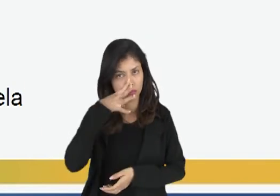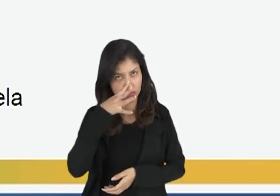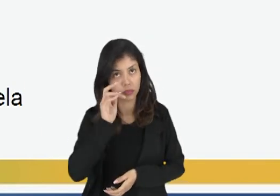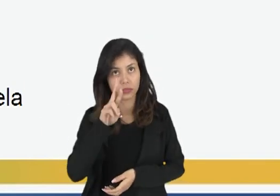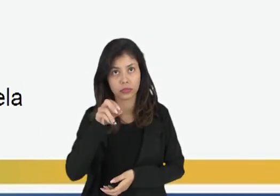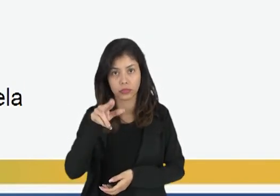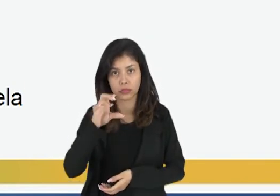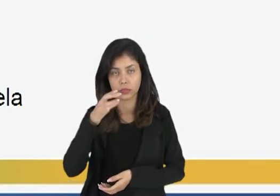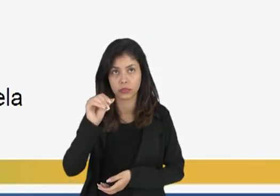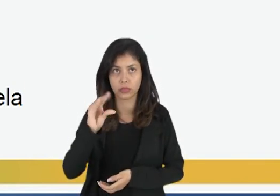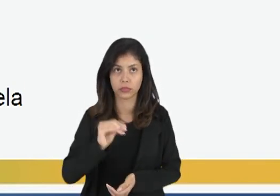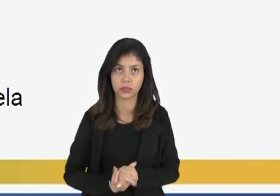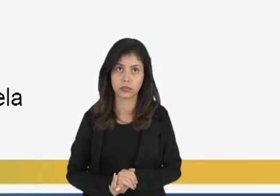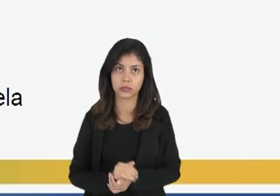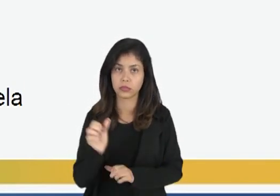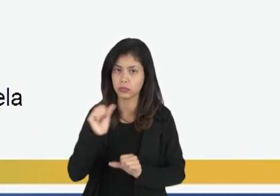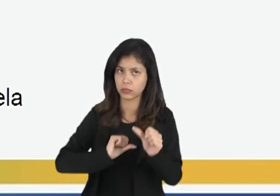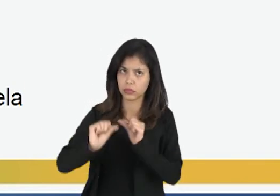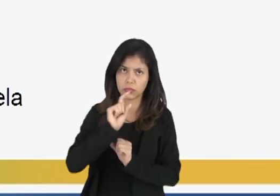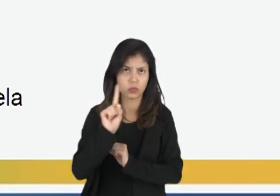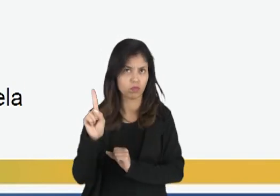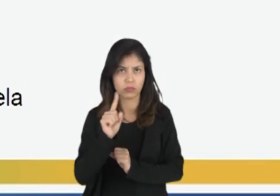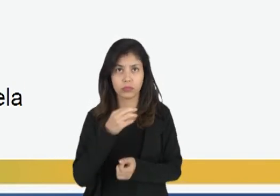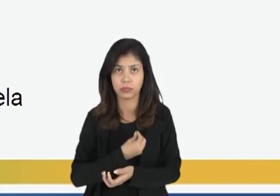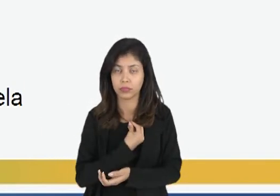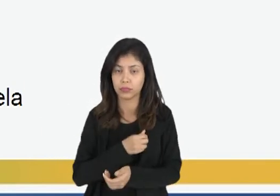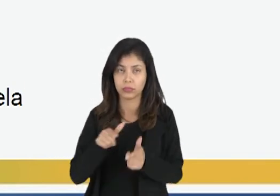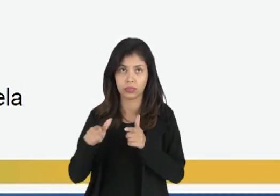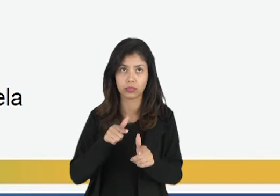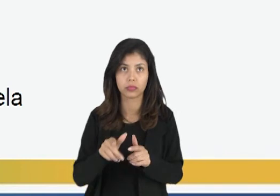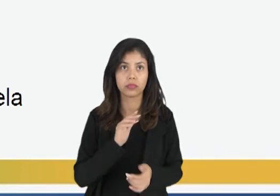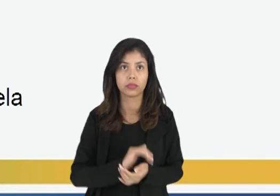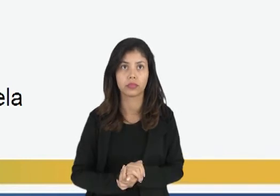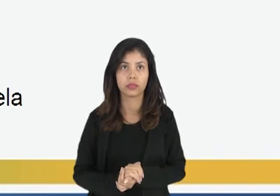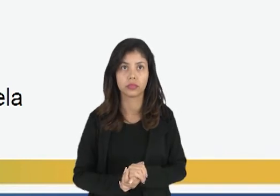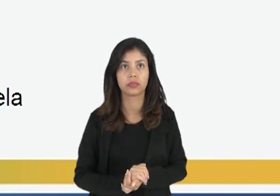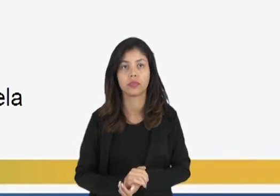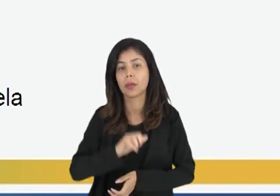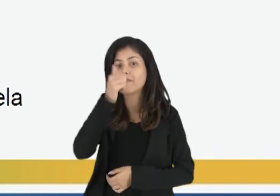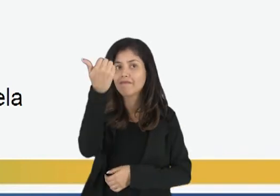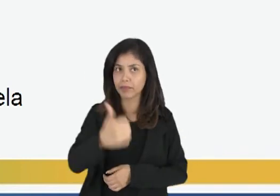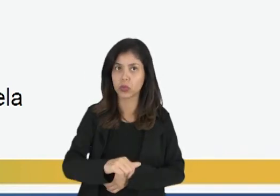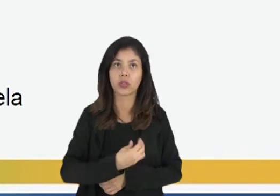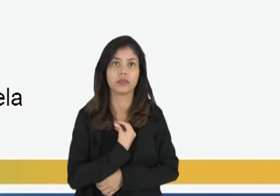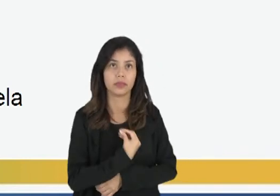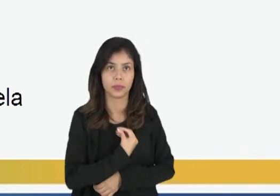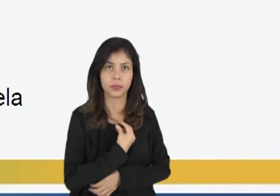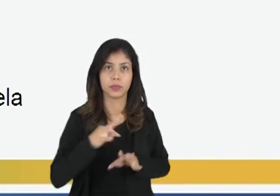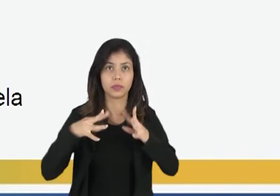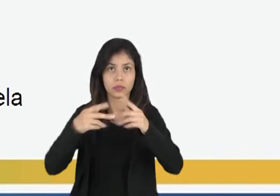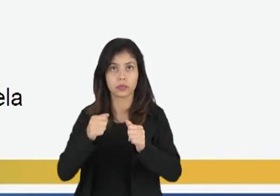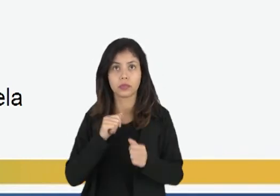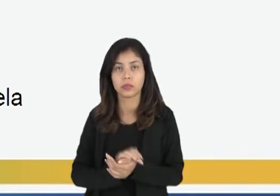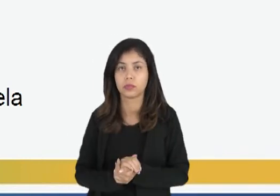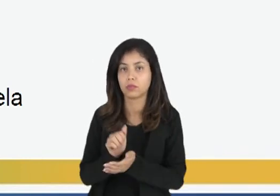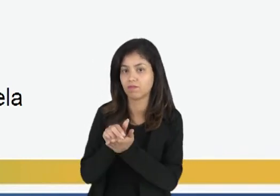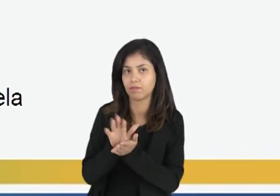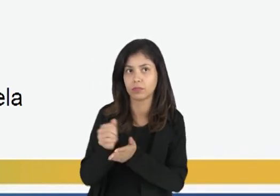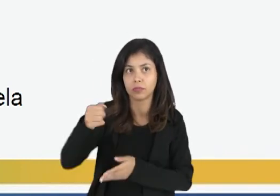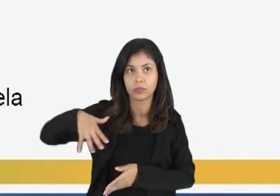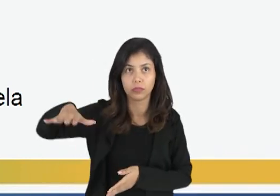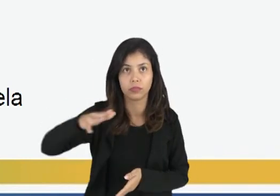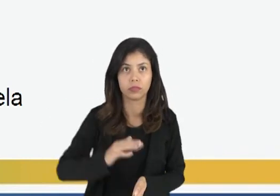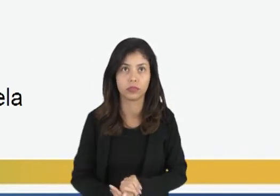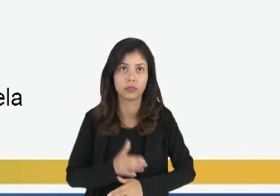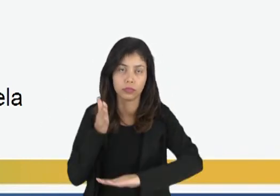de interesse do agronegócio? Letra C, não mudou em nada a vida dos trabalhadores. Letra D, piorou a vida de todos que foram expulsos do